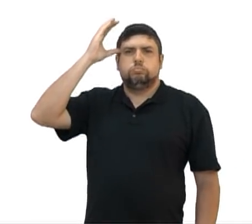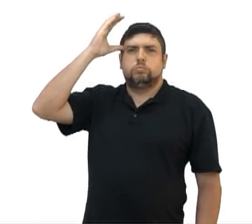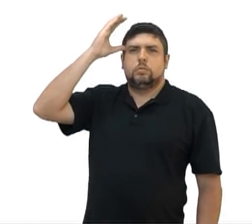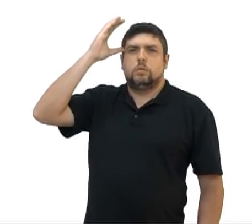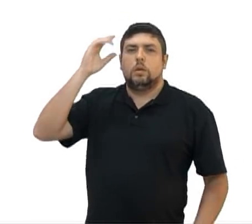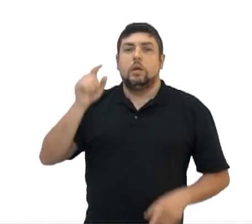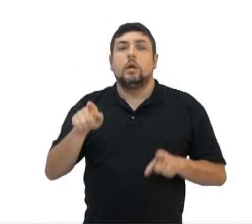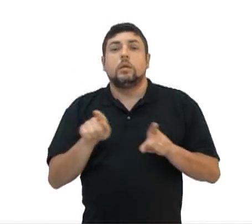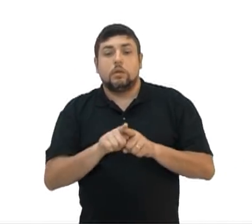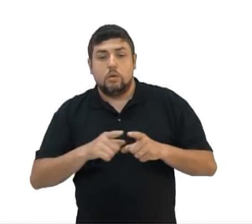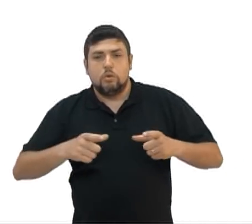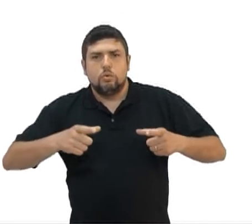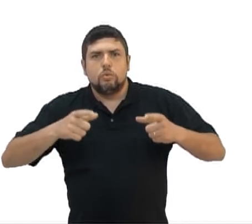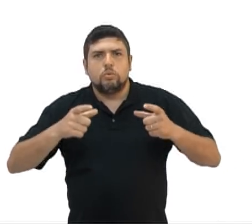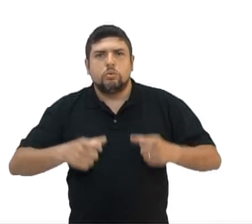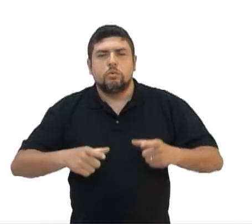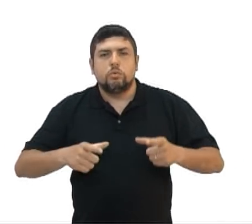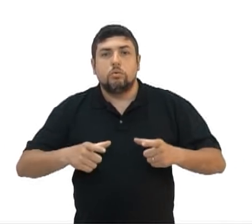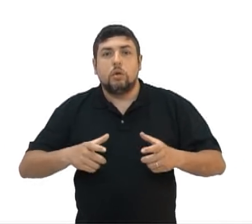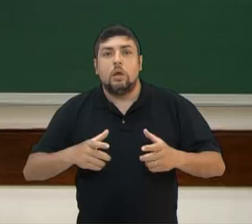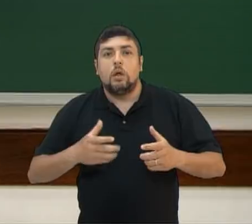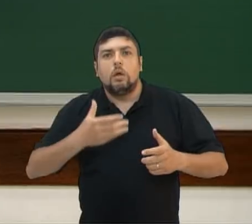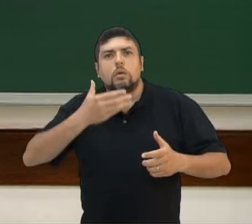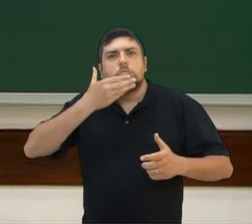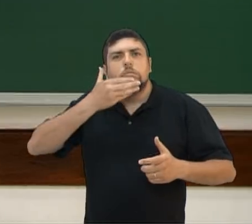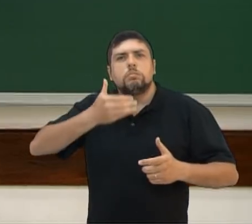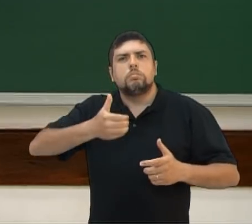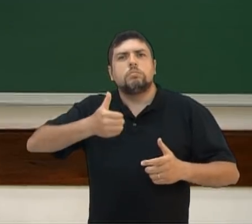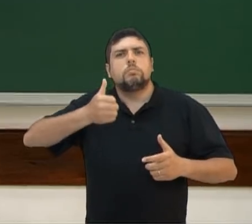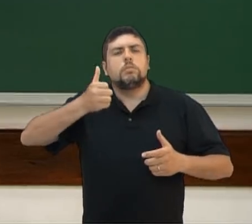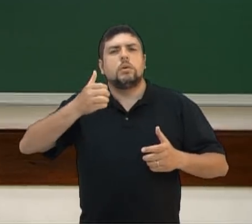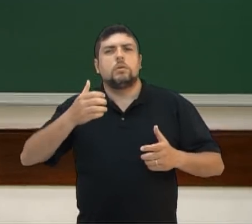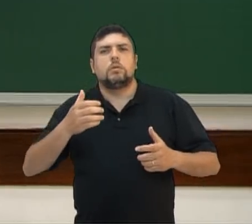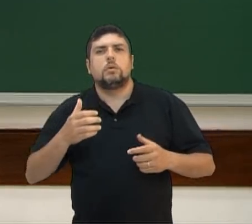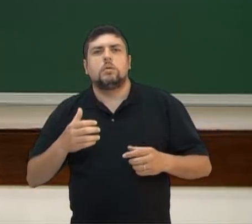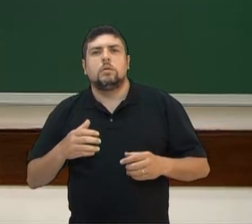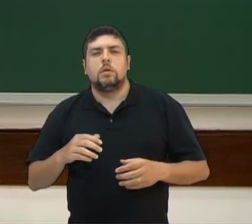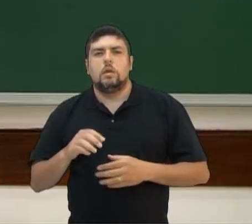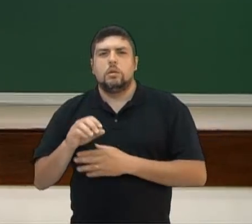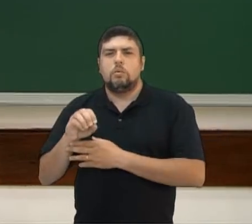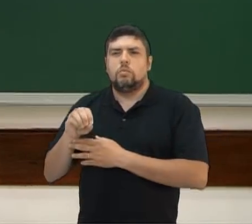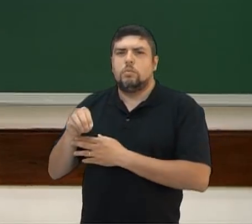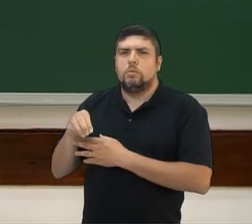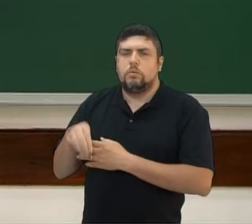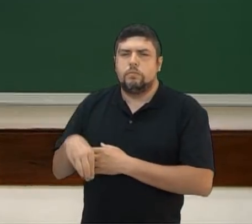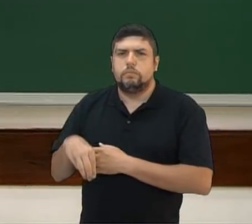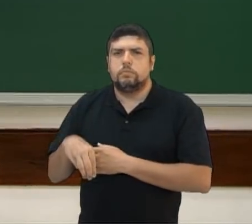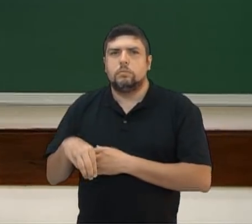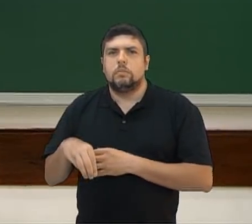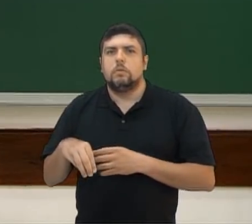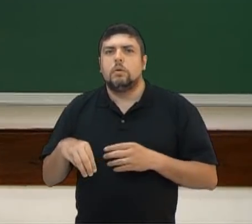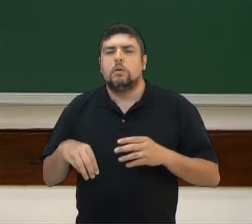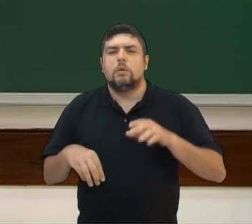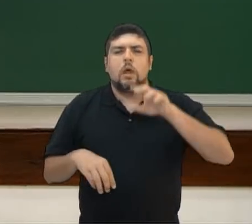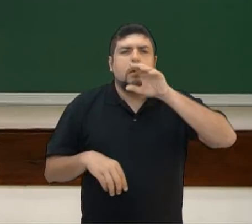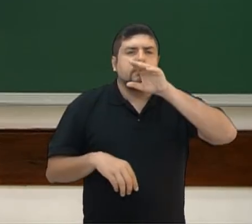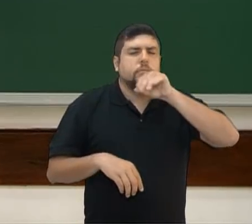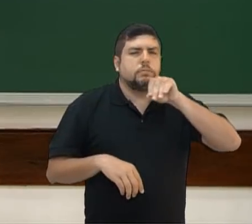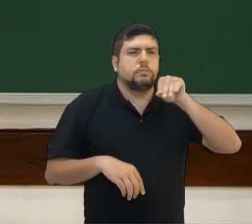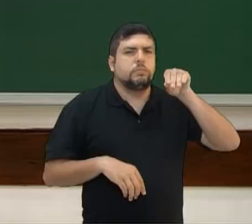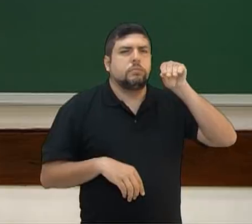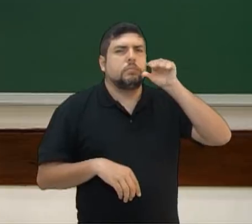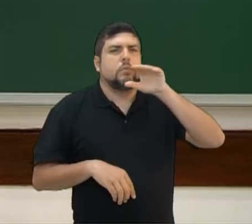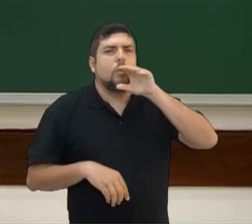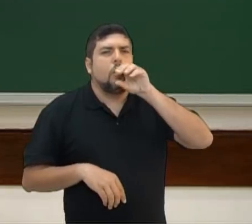entoado. Quer dizer, a pessoa que está entoando o mantra, ela entra numa frequência. Mas quem está ouvindo também. E eles acreditam